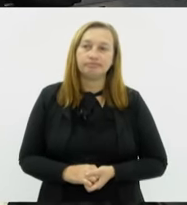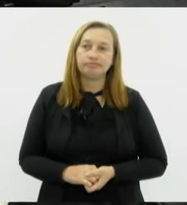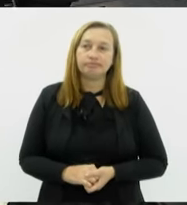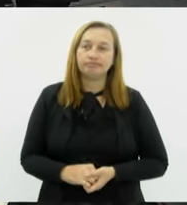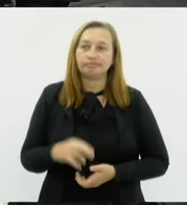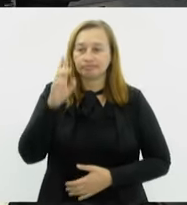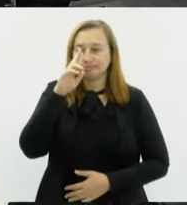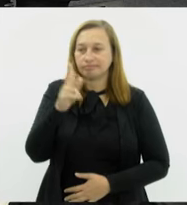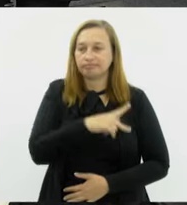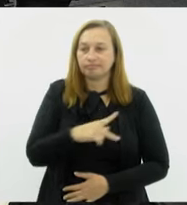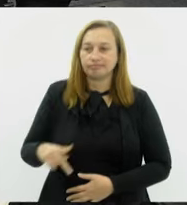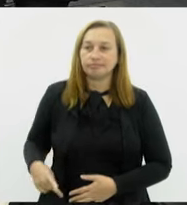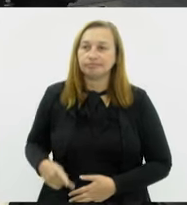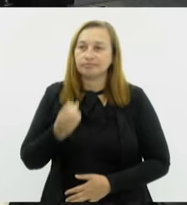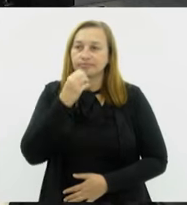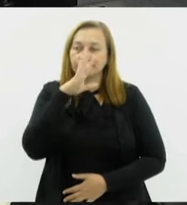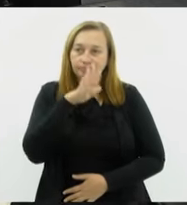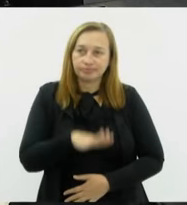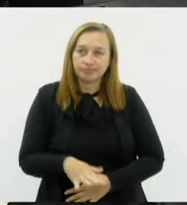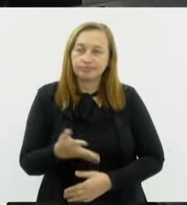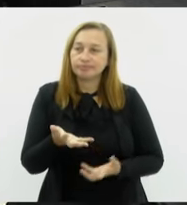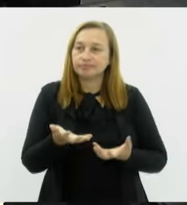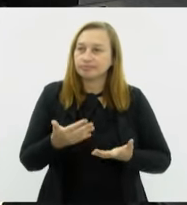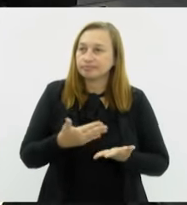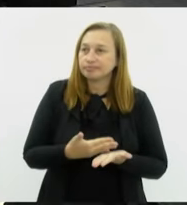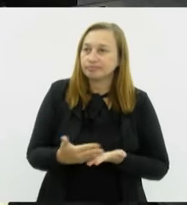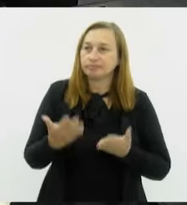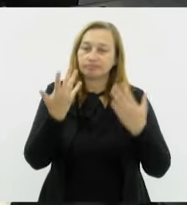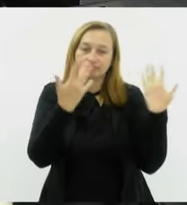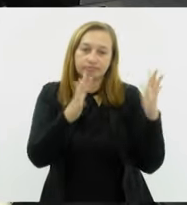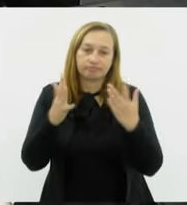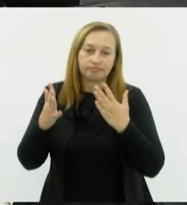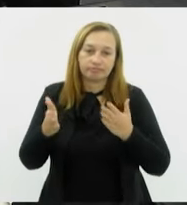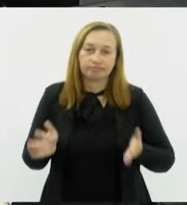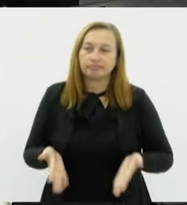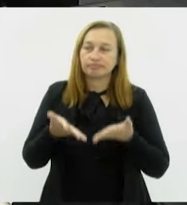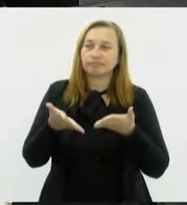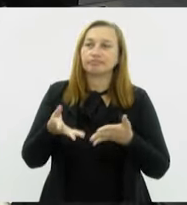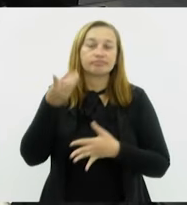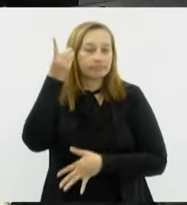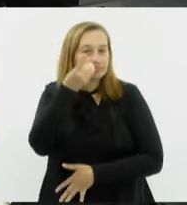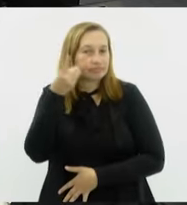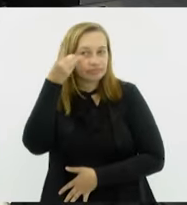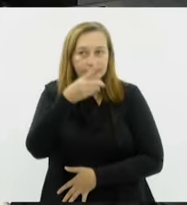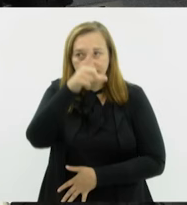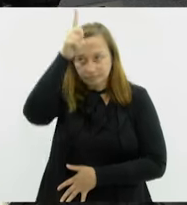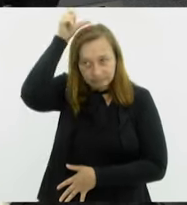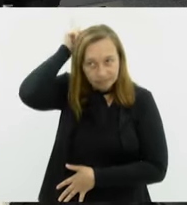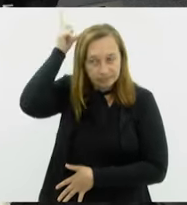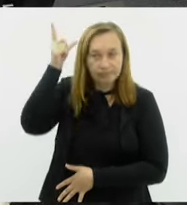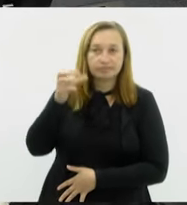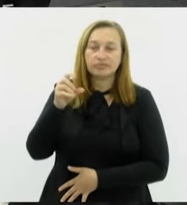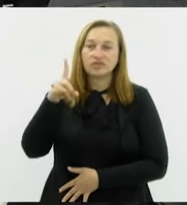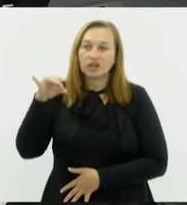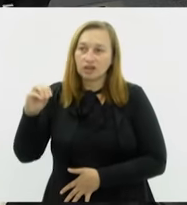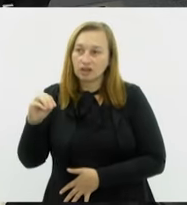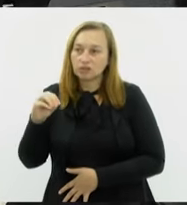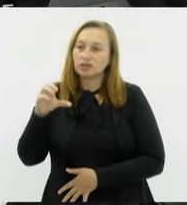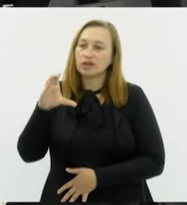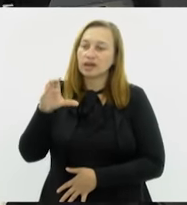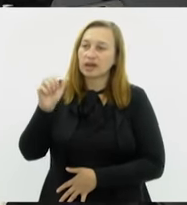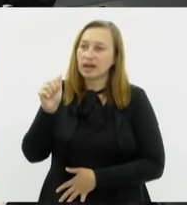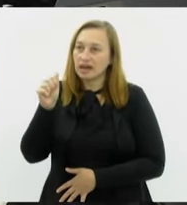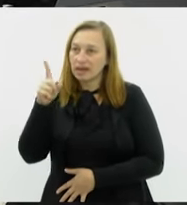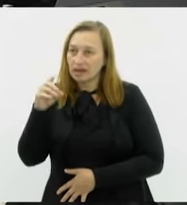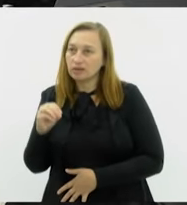Presidente, boa tarde. Eu quero inicialmente elogiar a iniciativa do deputado Luiz Paulo, deputado Cláudio Caiado, que